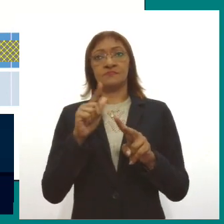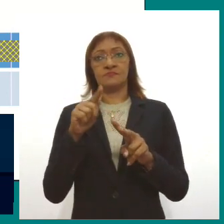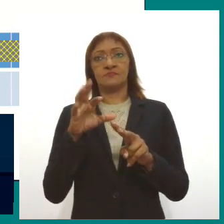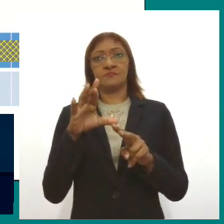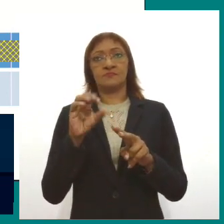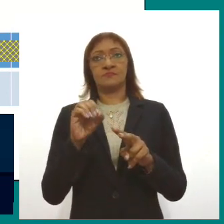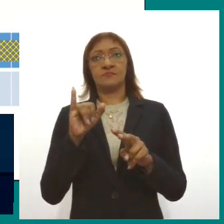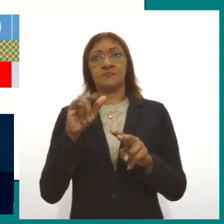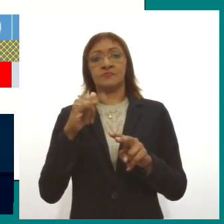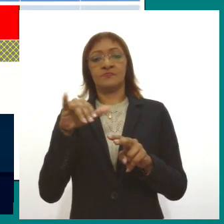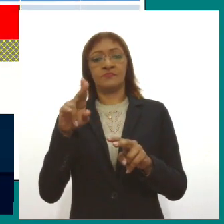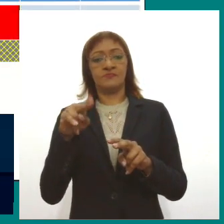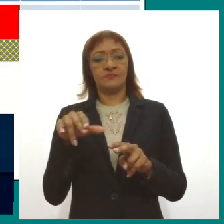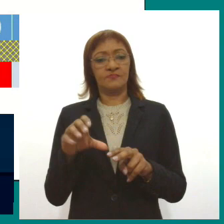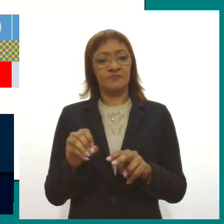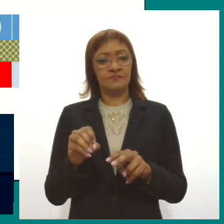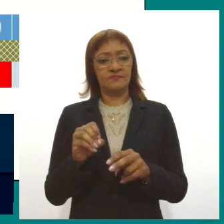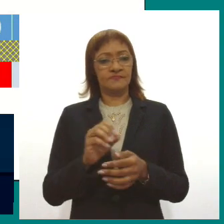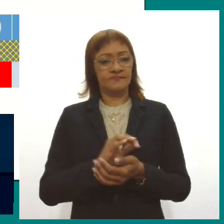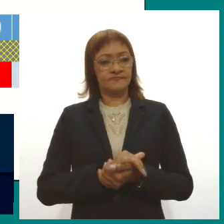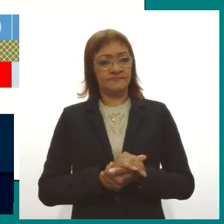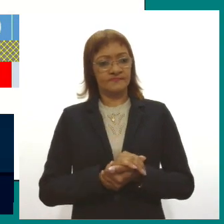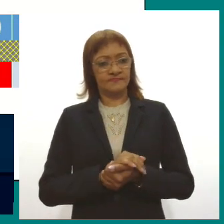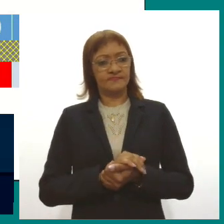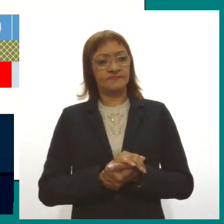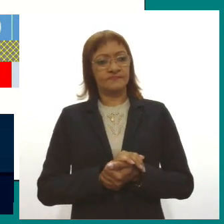da Agência Nacional de Águas. Pode passar?